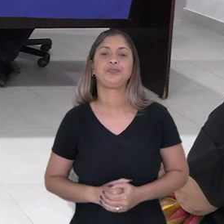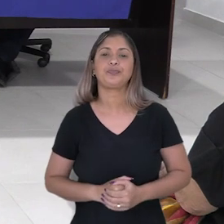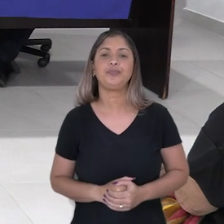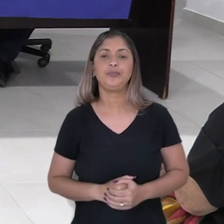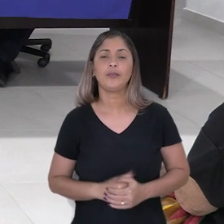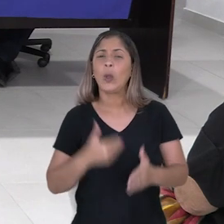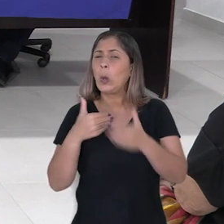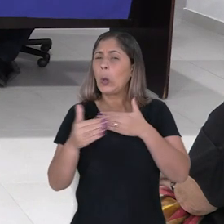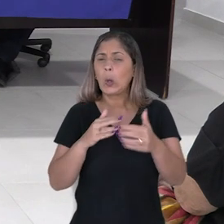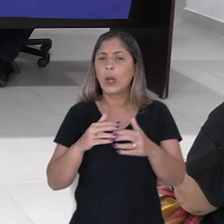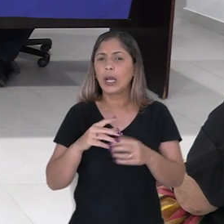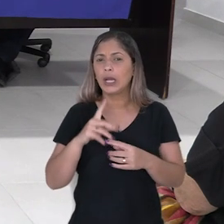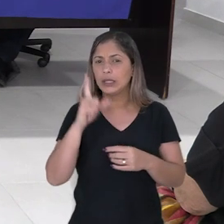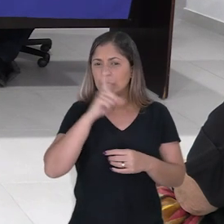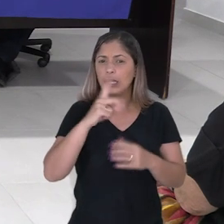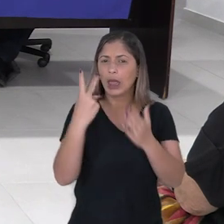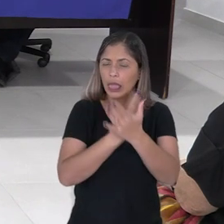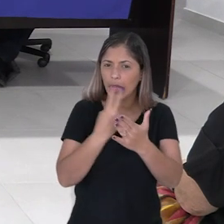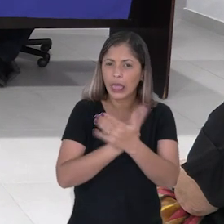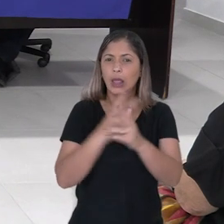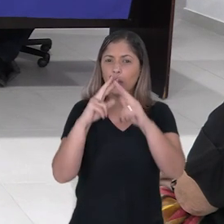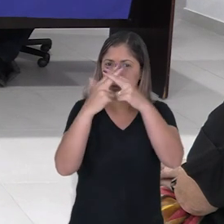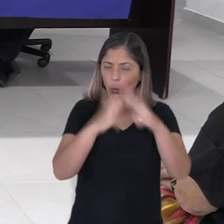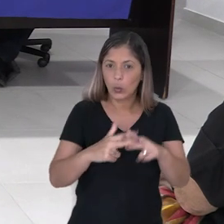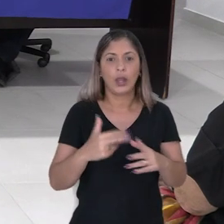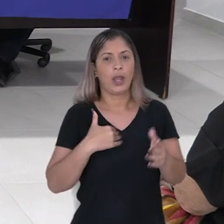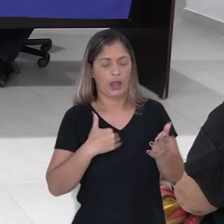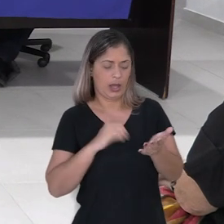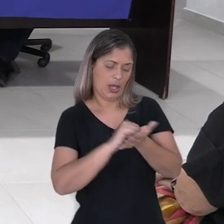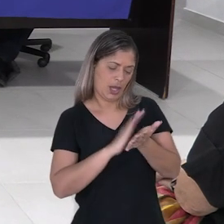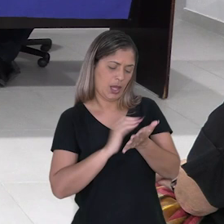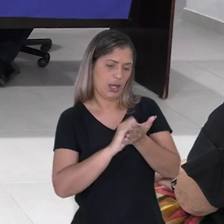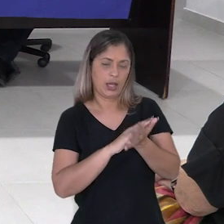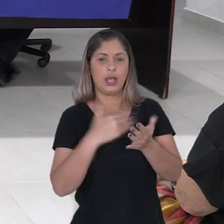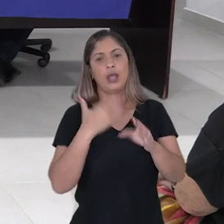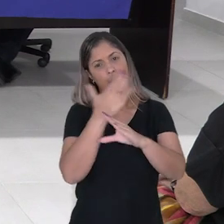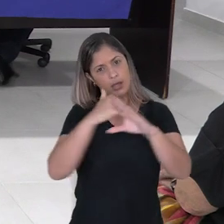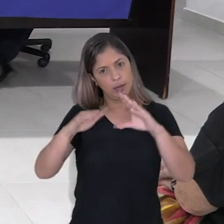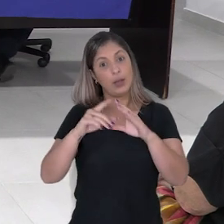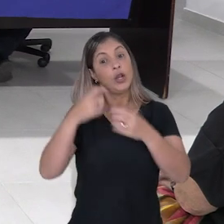Todos os erros corrigidos, eu passo para ele, né, tudo que precisa ser modificado.